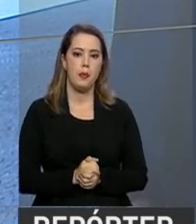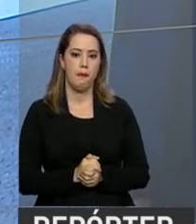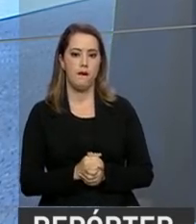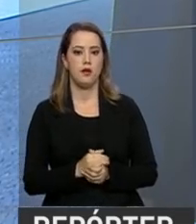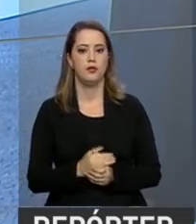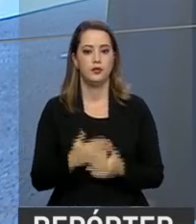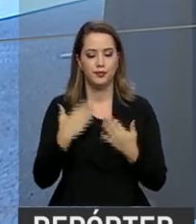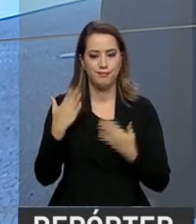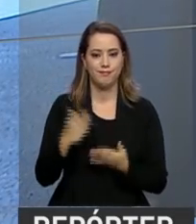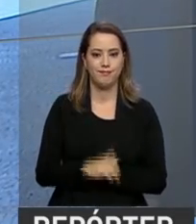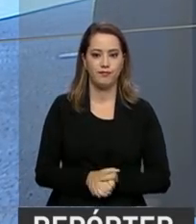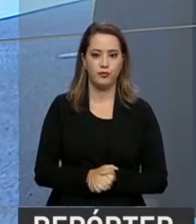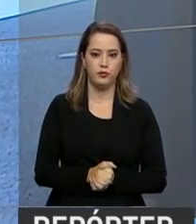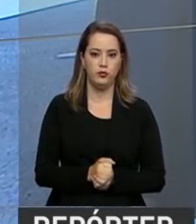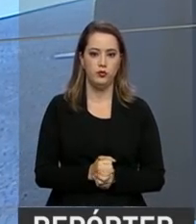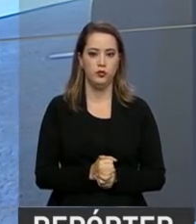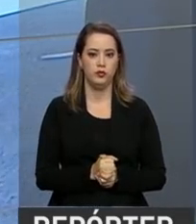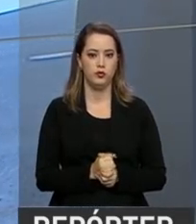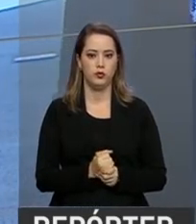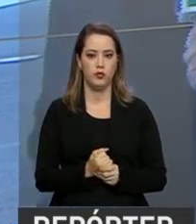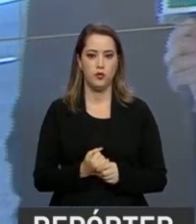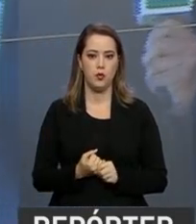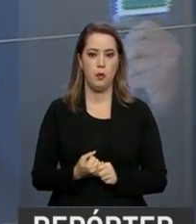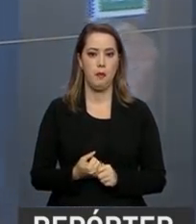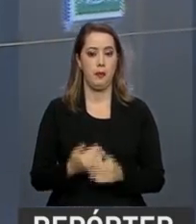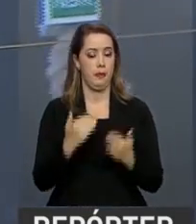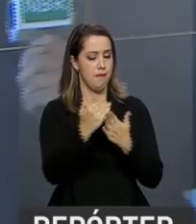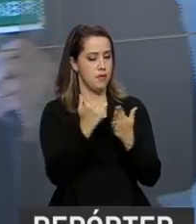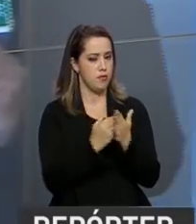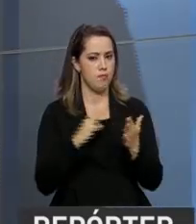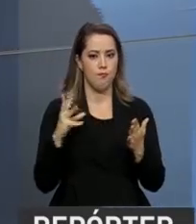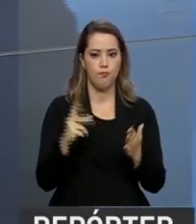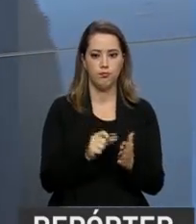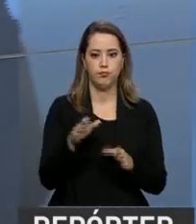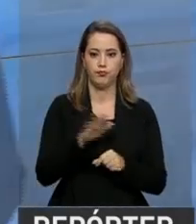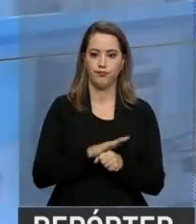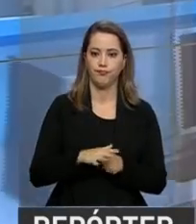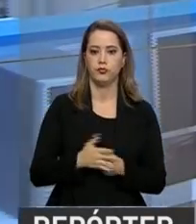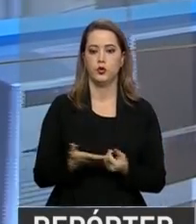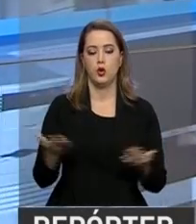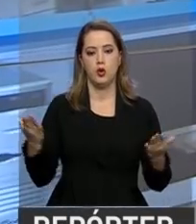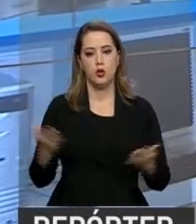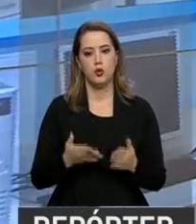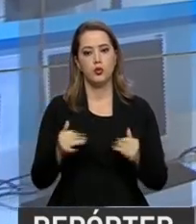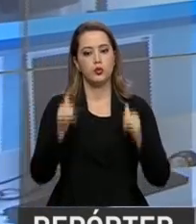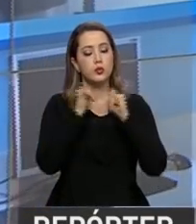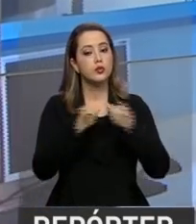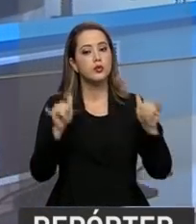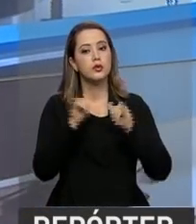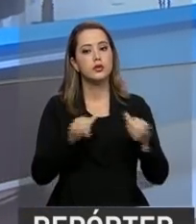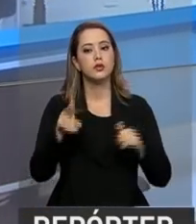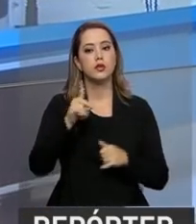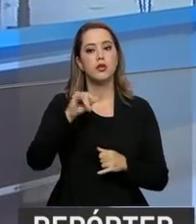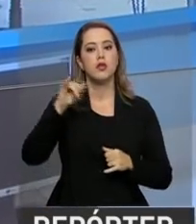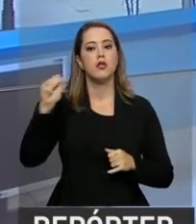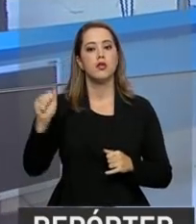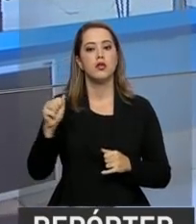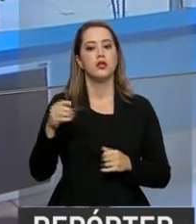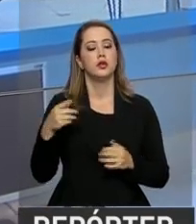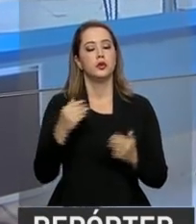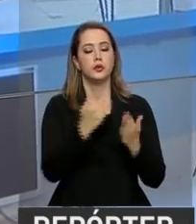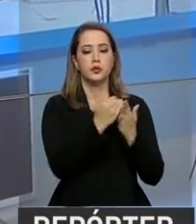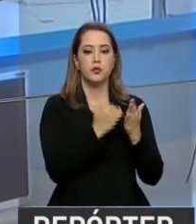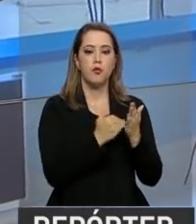com as informações do Palácio do Planalto. Obrigado, Dani. Agenda cheia hoje. Foi publicada no Diário Oficial da União a exoneração